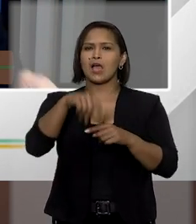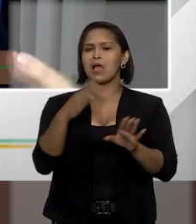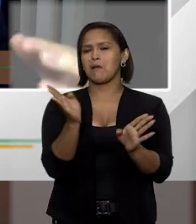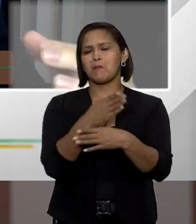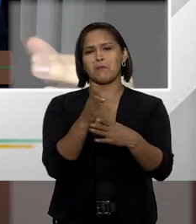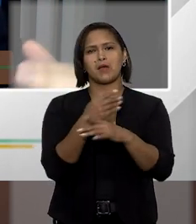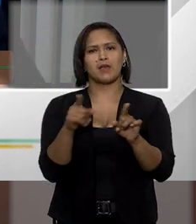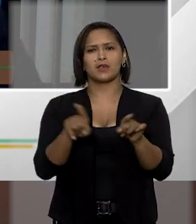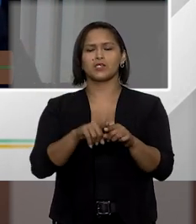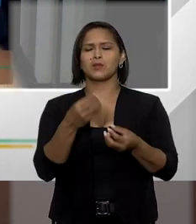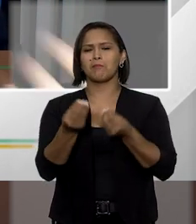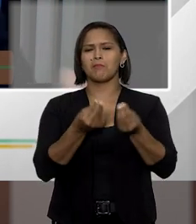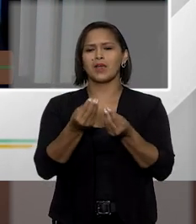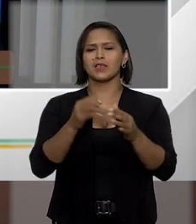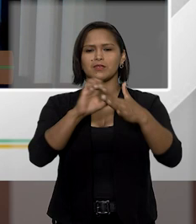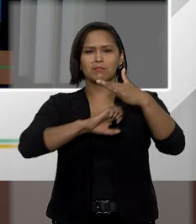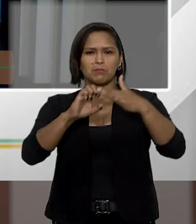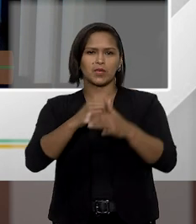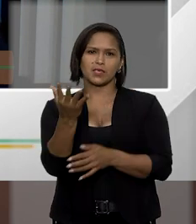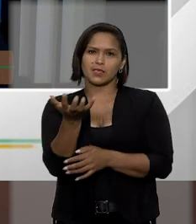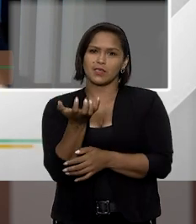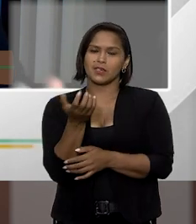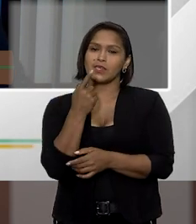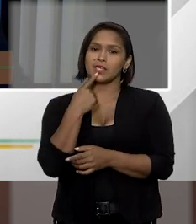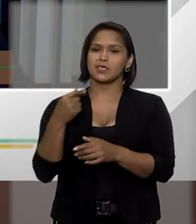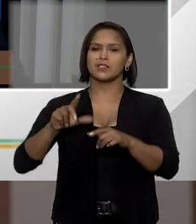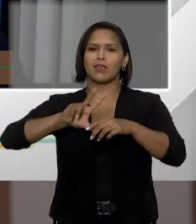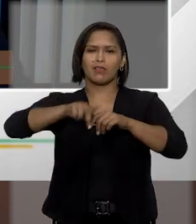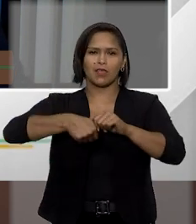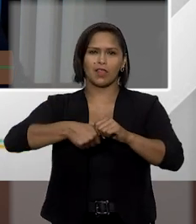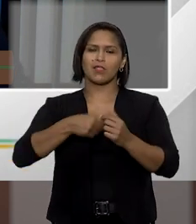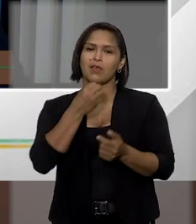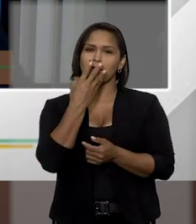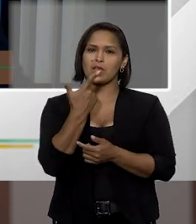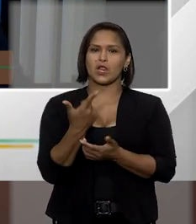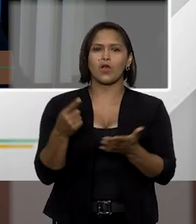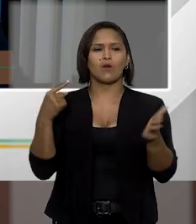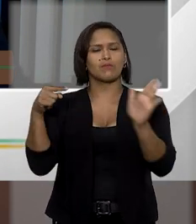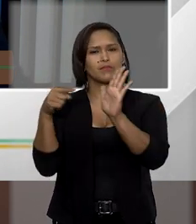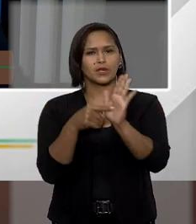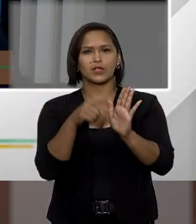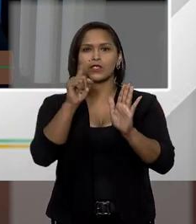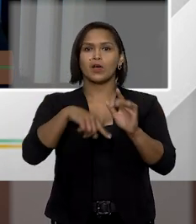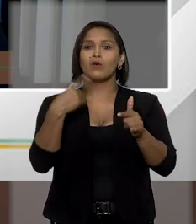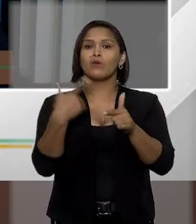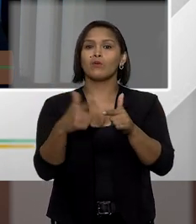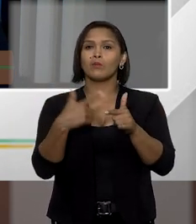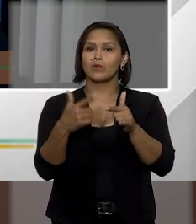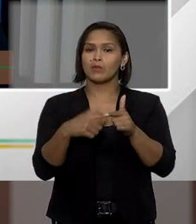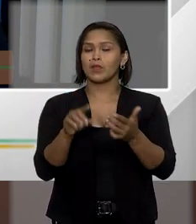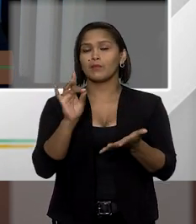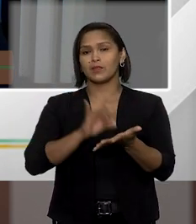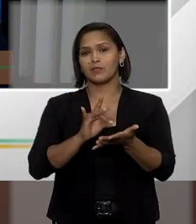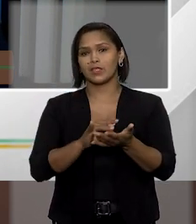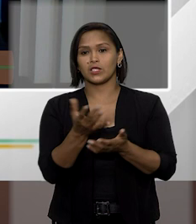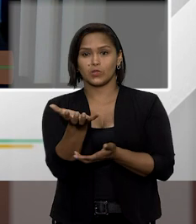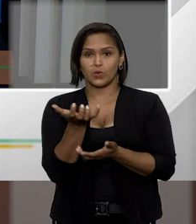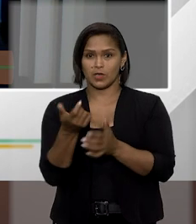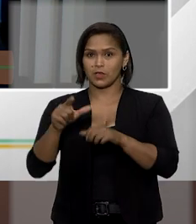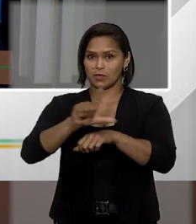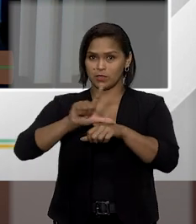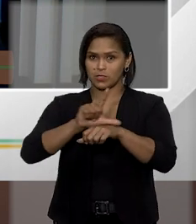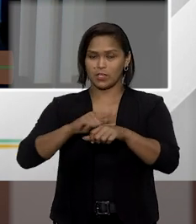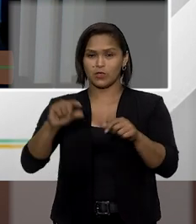isso é uma bobagem. Quanto mais empresa quiserem delatar, melhor, não haveria problema. O problema, ou na verdade, a